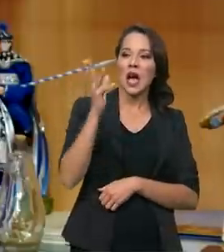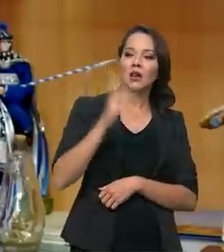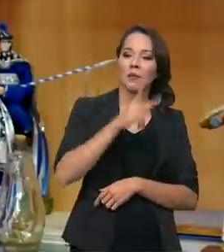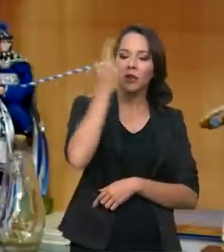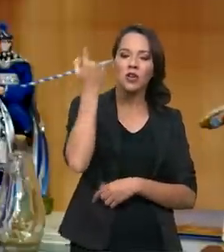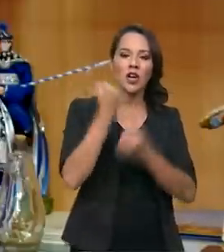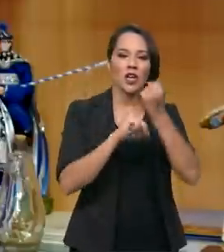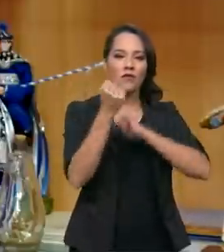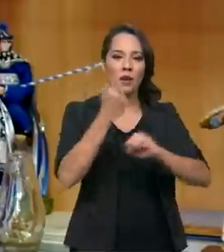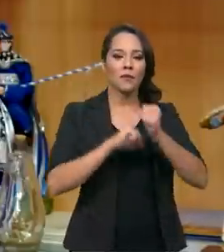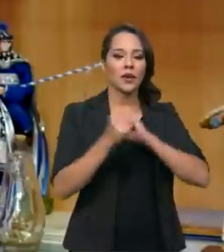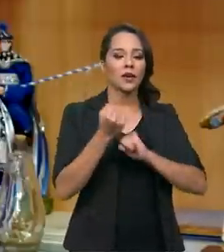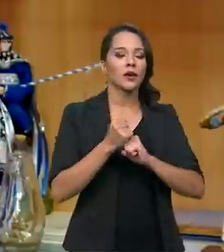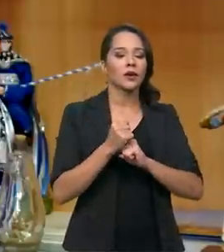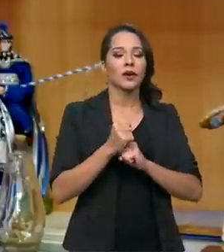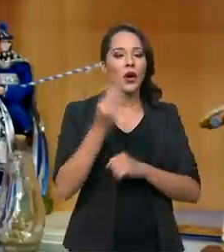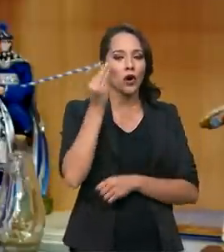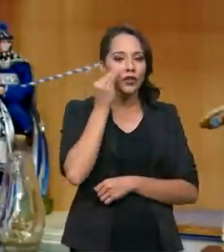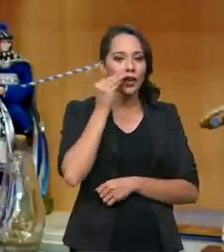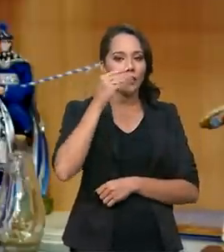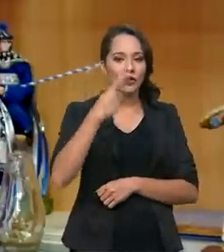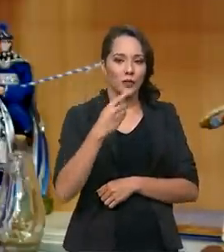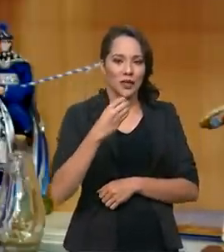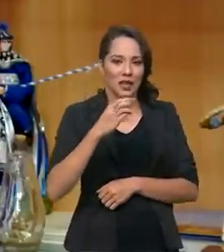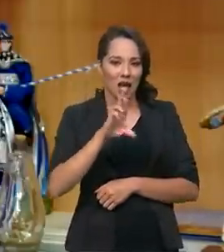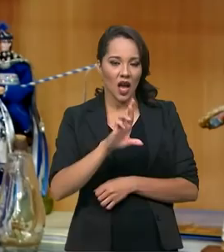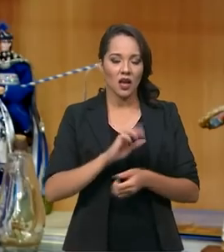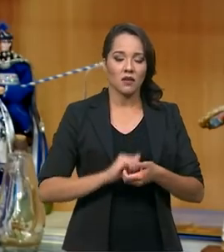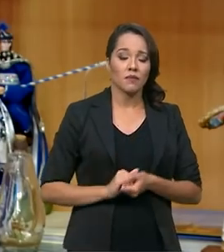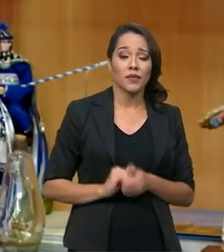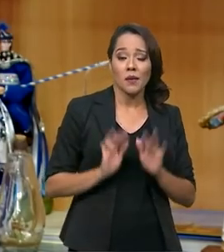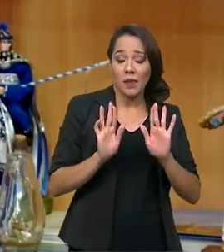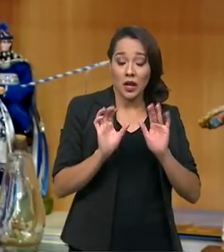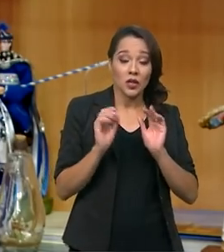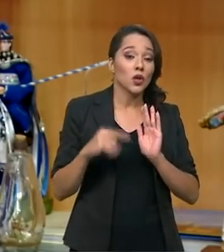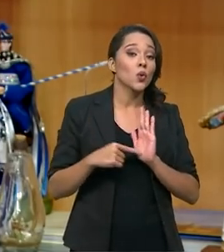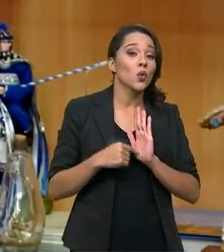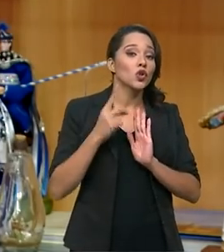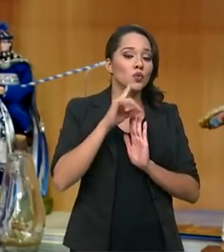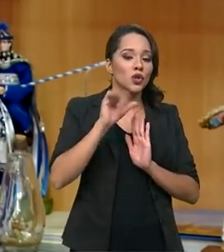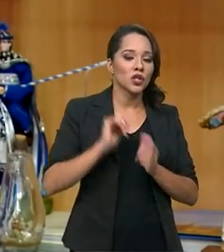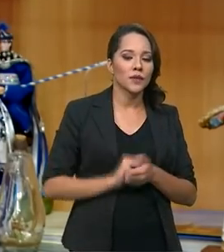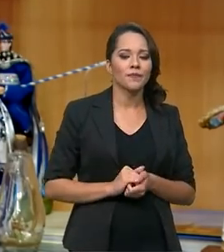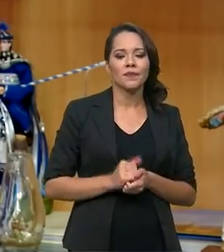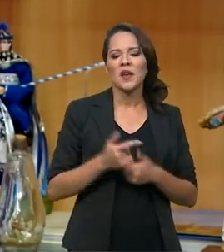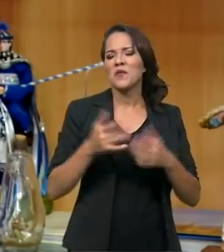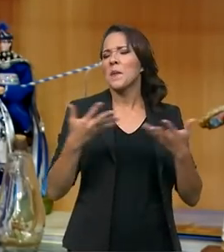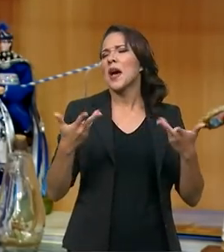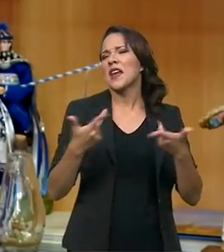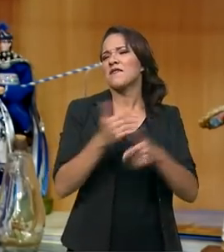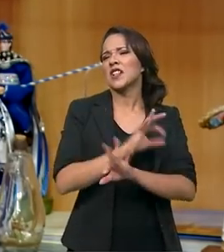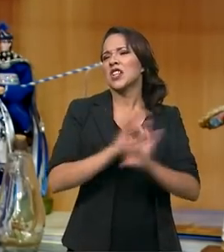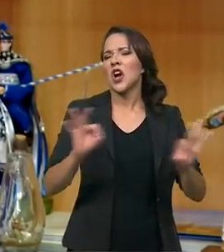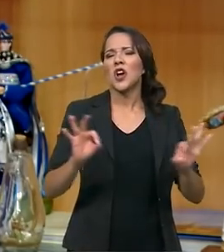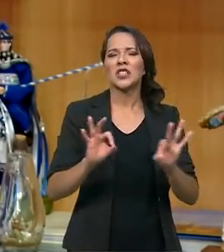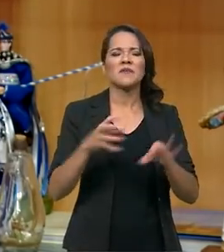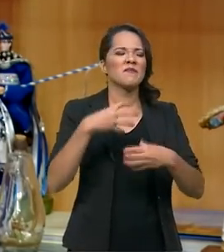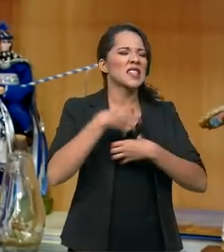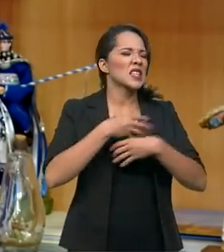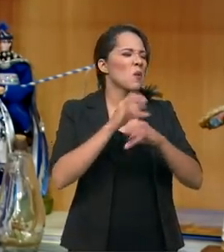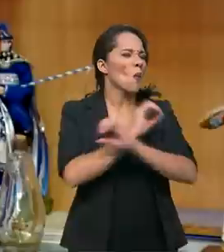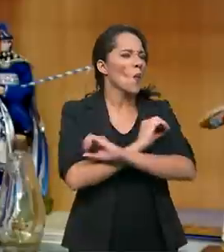do que o cara que fabrica um negócio de fazer um exame de PCR né mas não todo dia você foi isso maravilhosa você tá